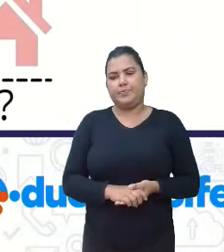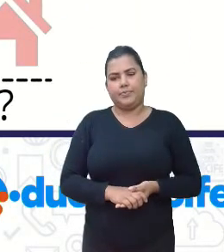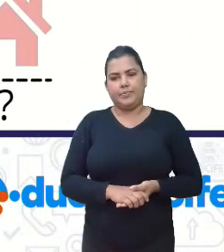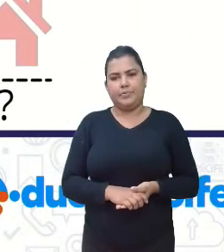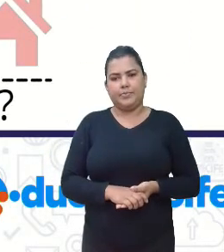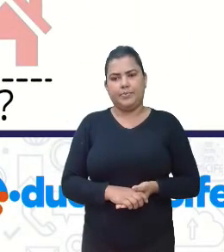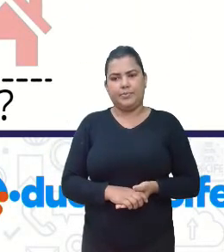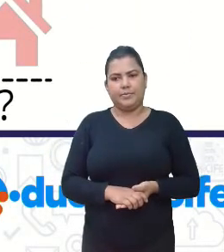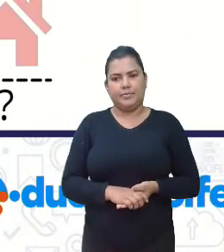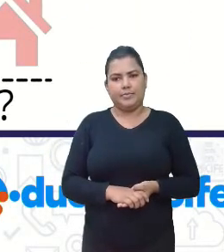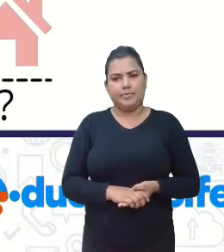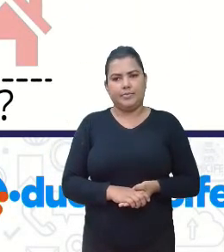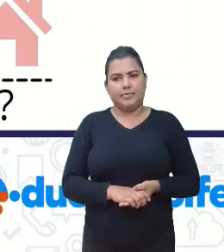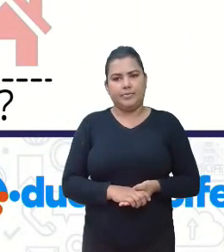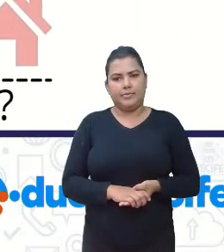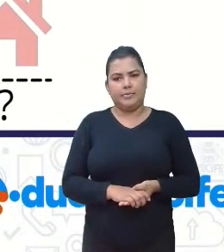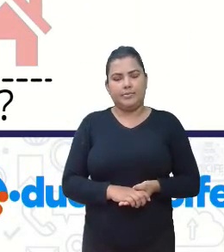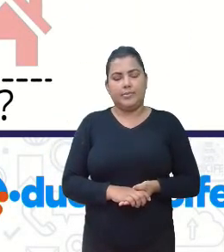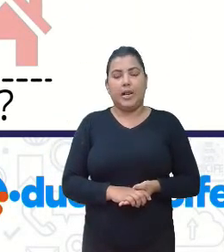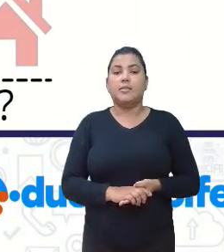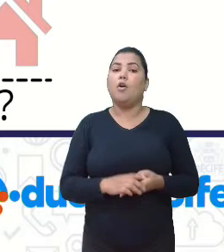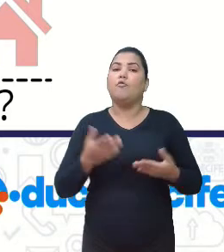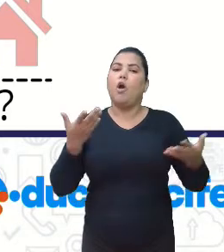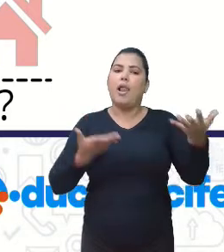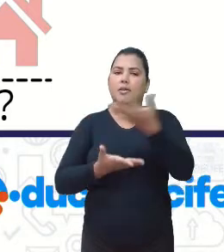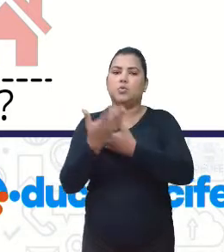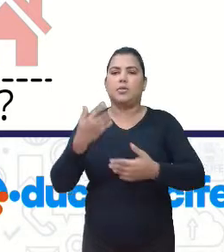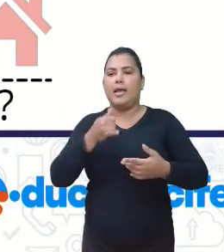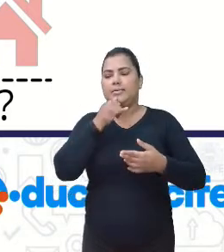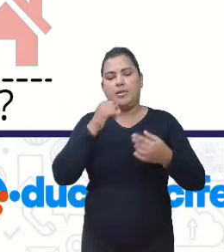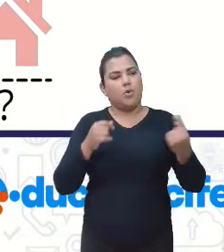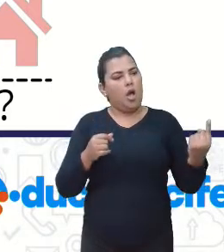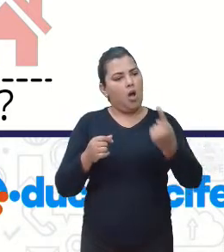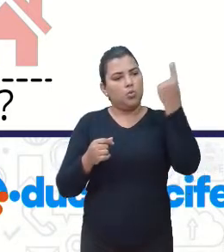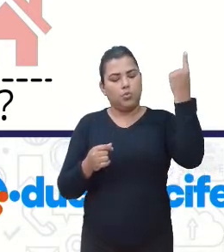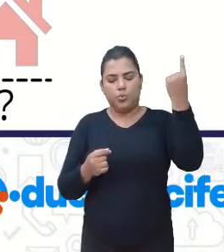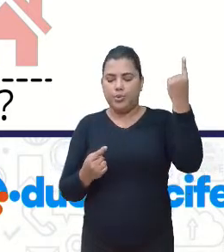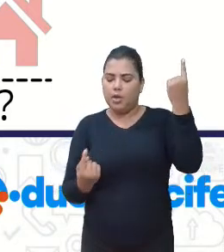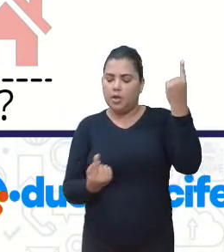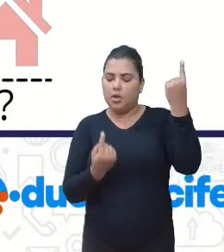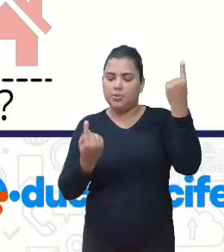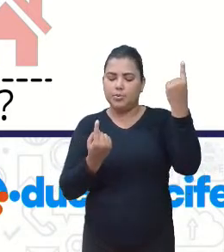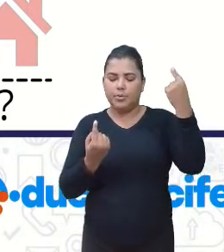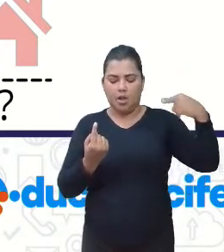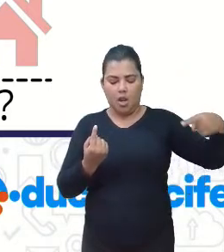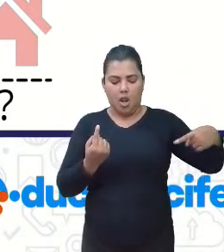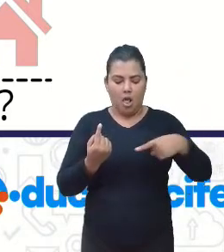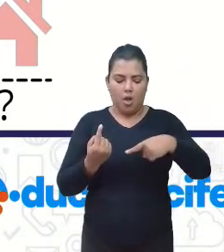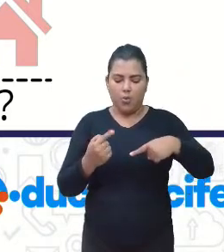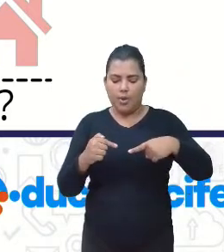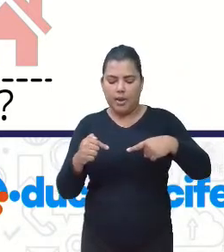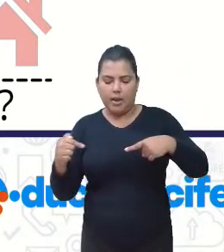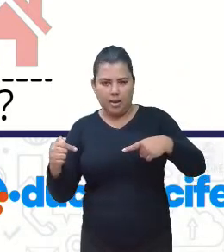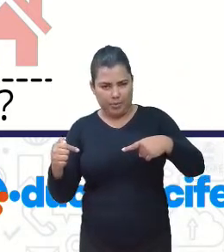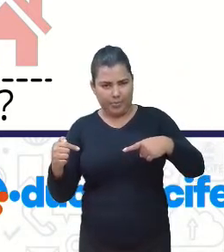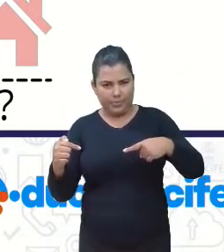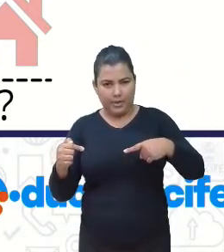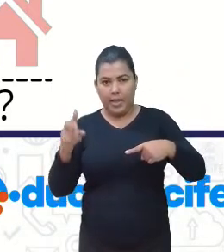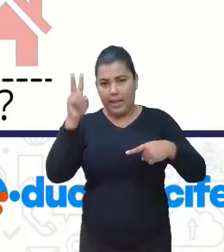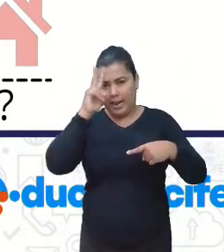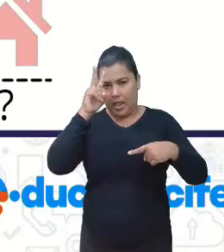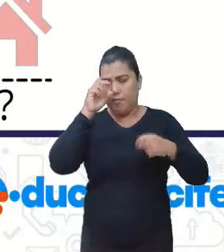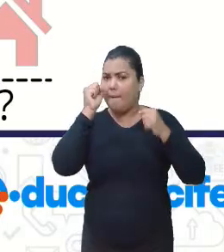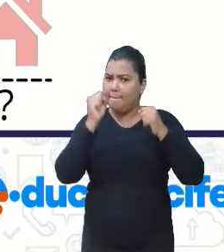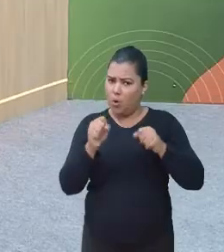Então, perceba o seguinte, eu vou relacionar a altura de um com a altura do outro, largura de um com a largura do outro, mas lembra da